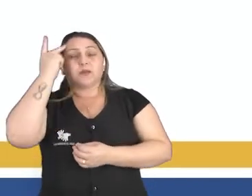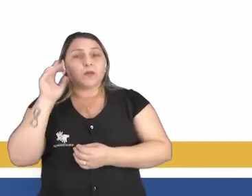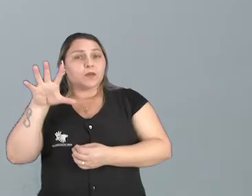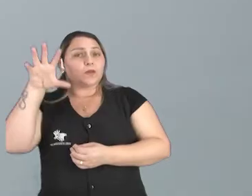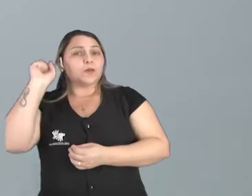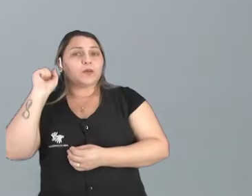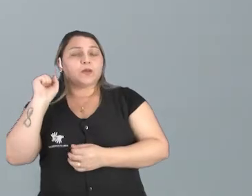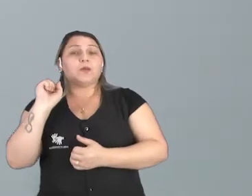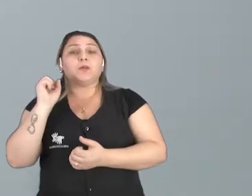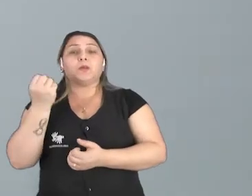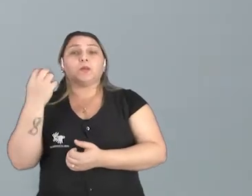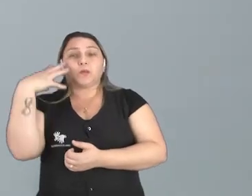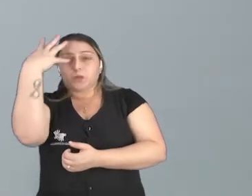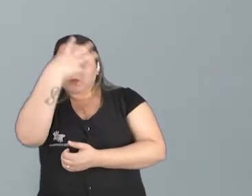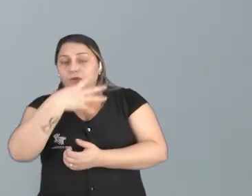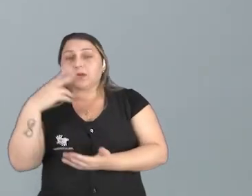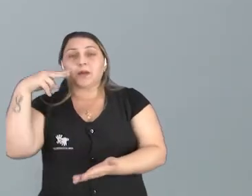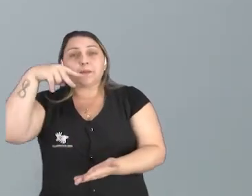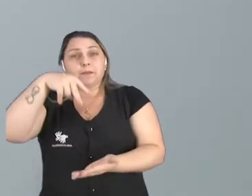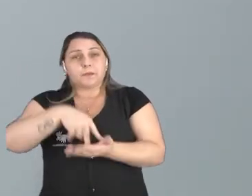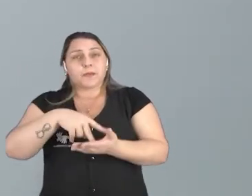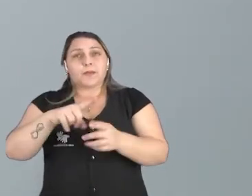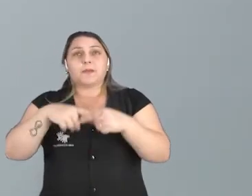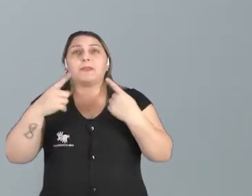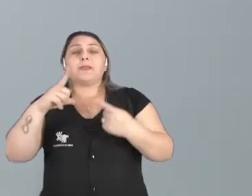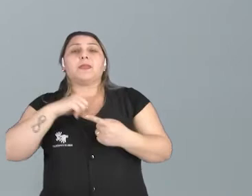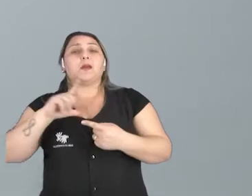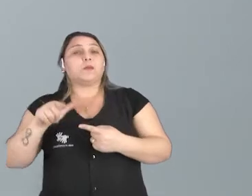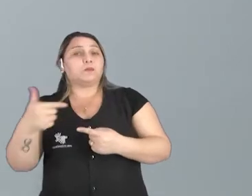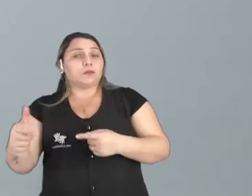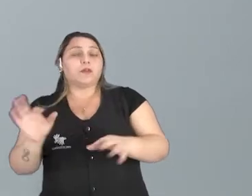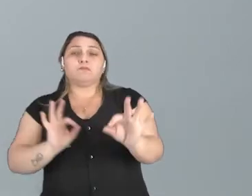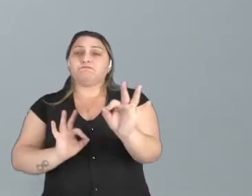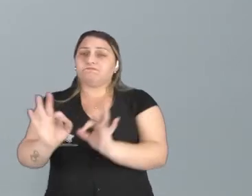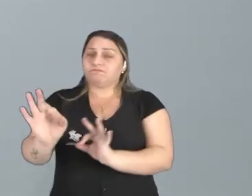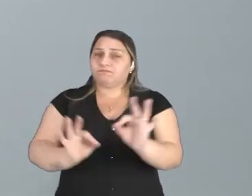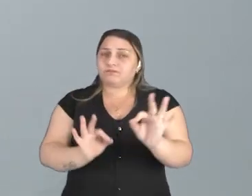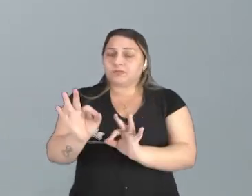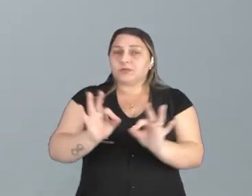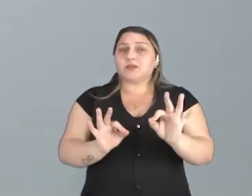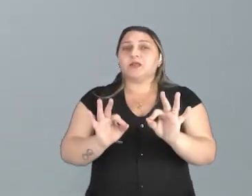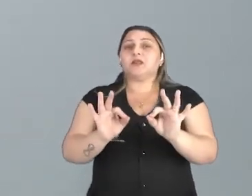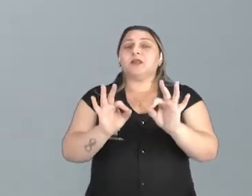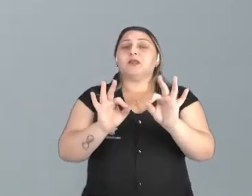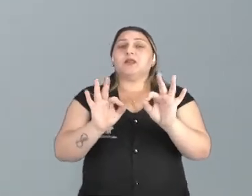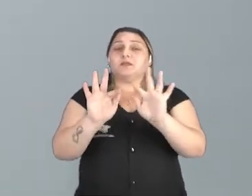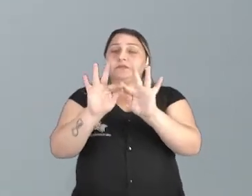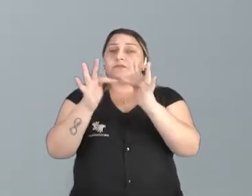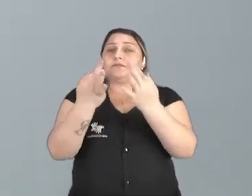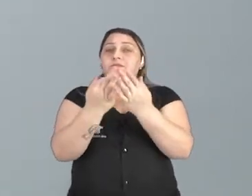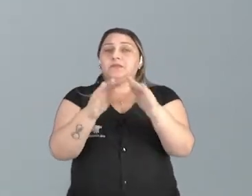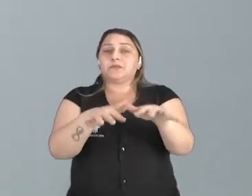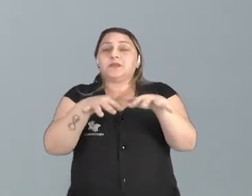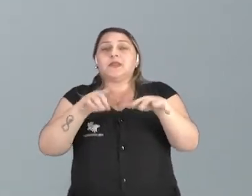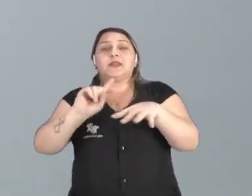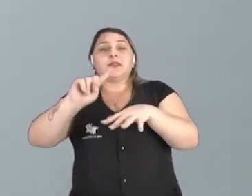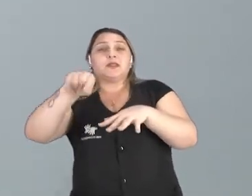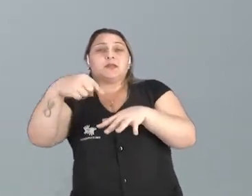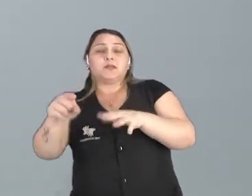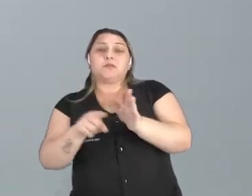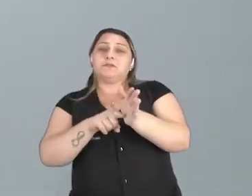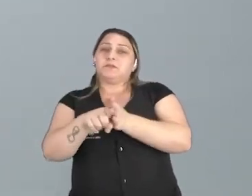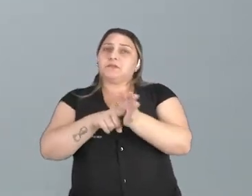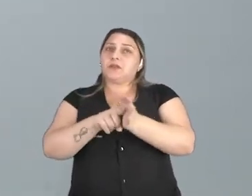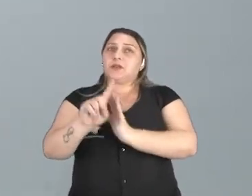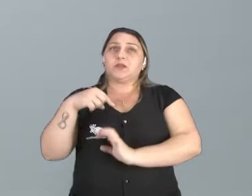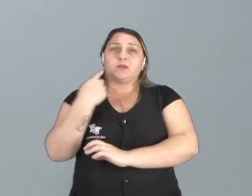ou menos 4 horas em pé, mas também ao contrário, a gente tem o outro lado que vai organizar uma marcha da família, né? Que aí depois vocês podem pesquisar melhor sobre isso,